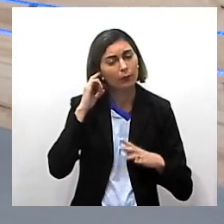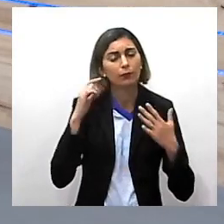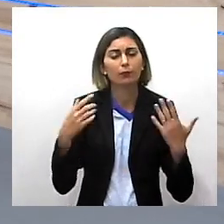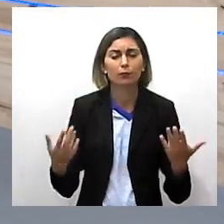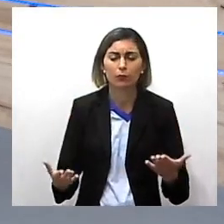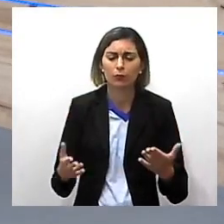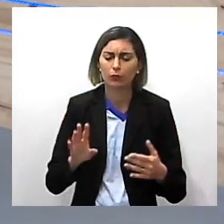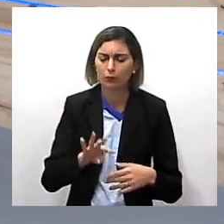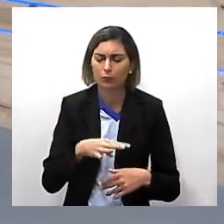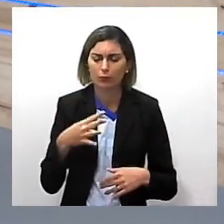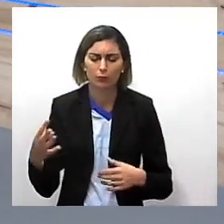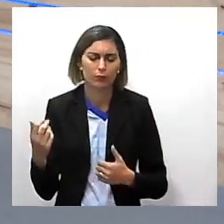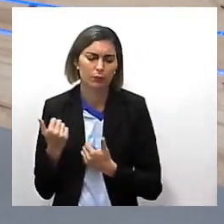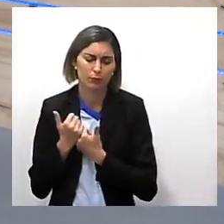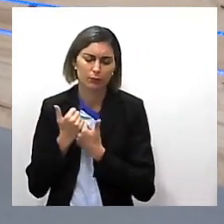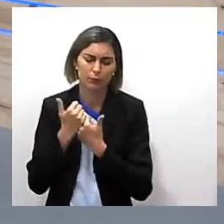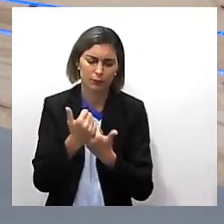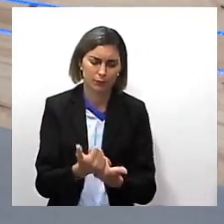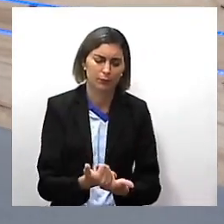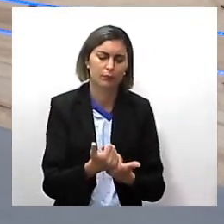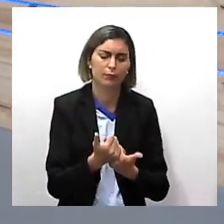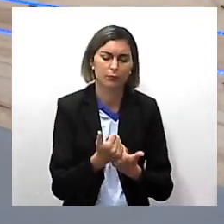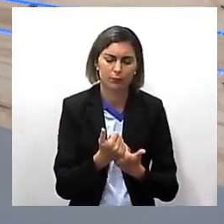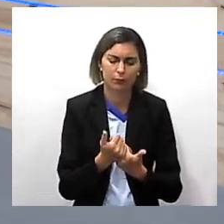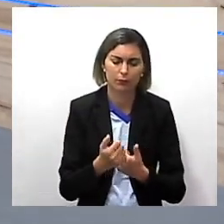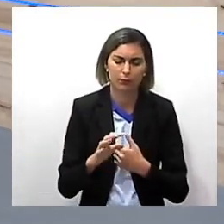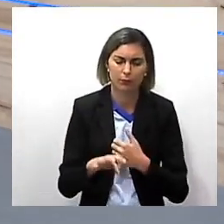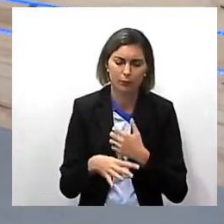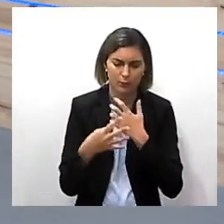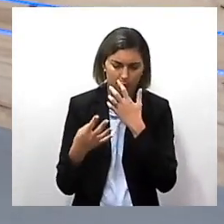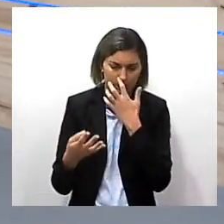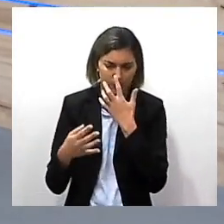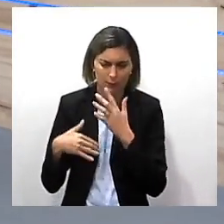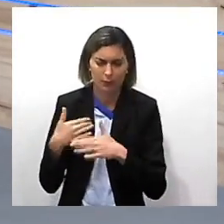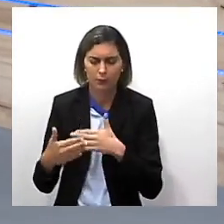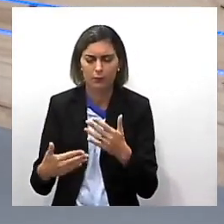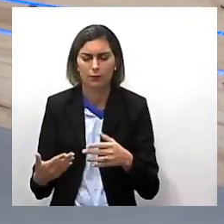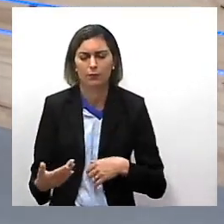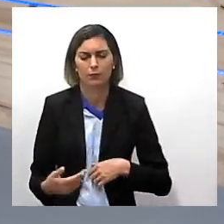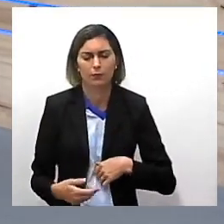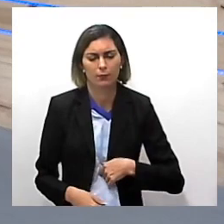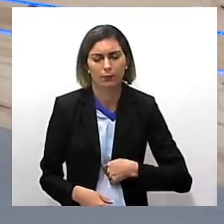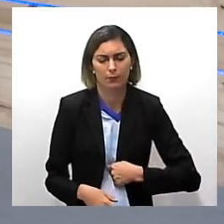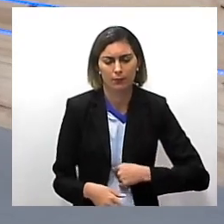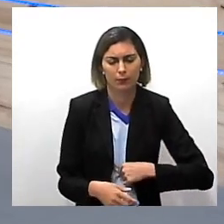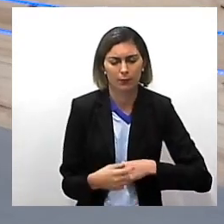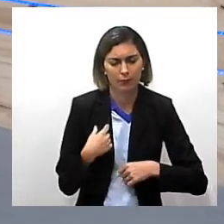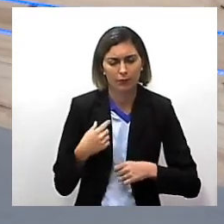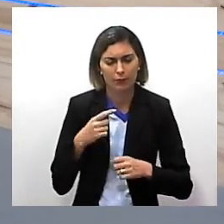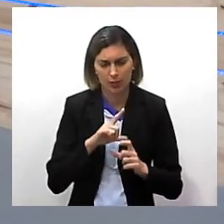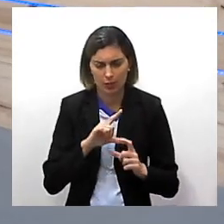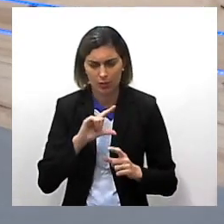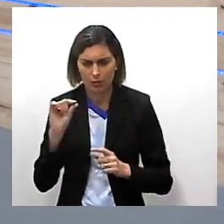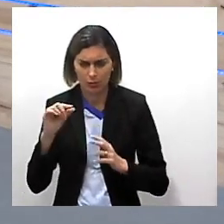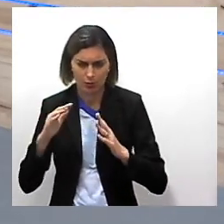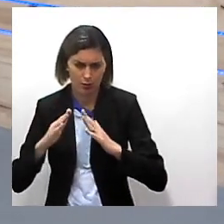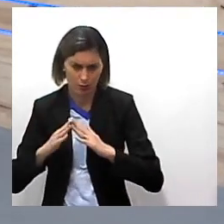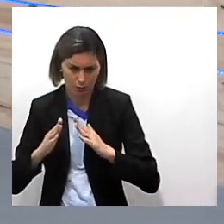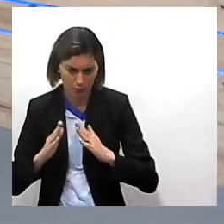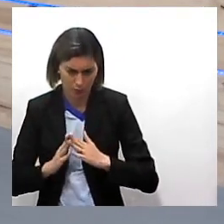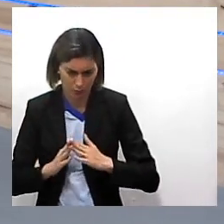Então, qual é o gráfico que vai representar essa situação ao longo do tempo? Presta atenção. Saindo de